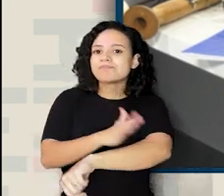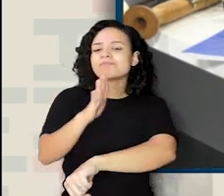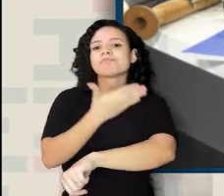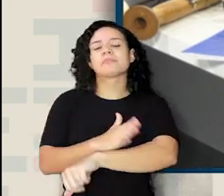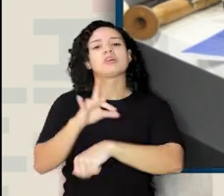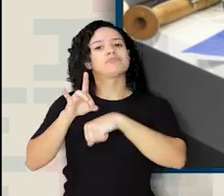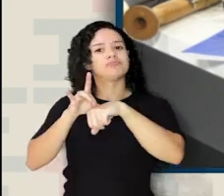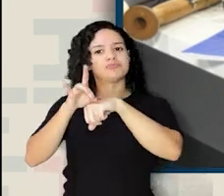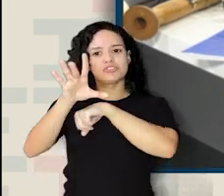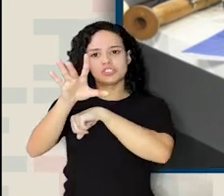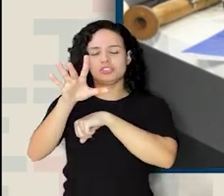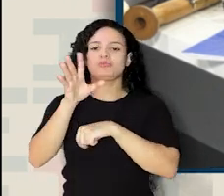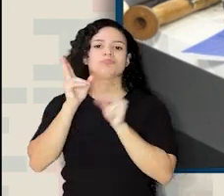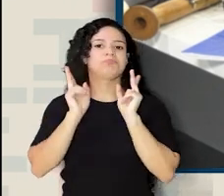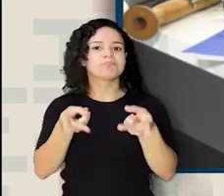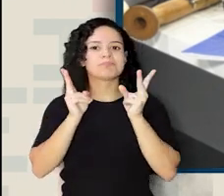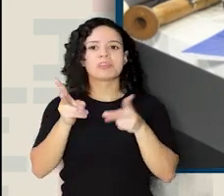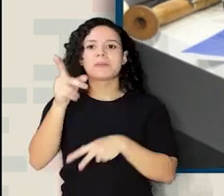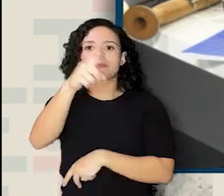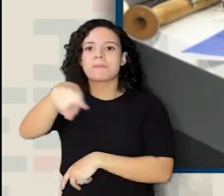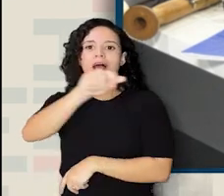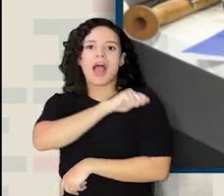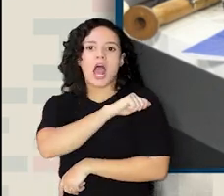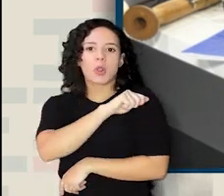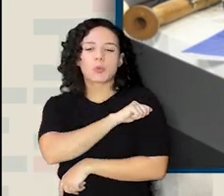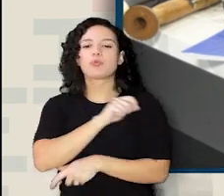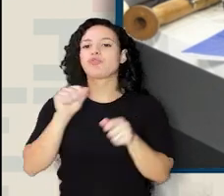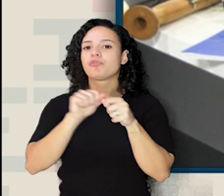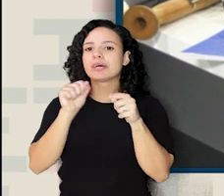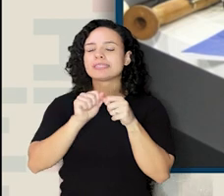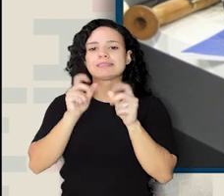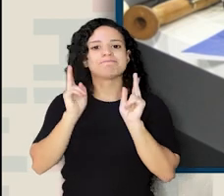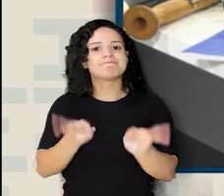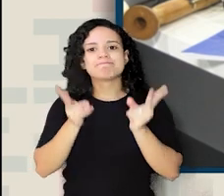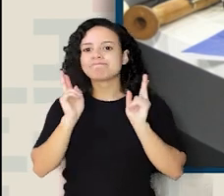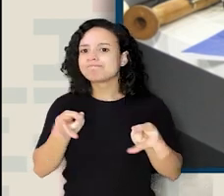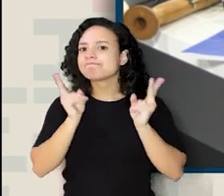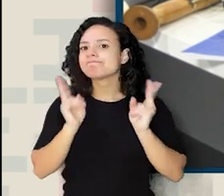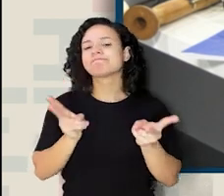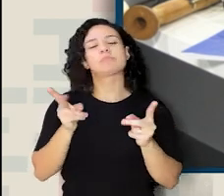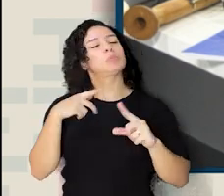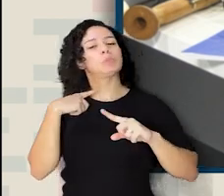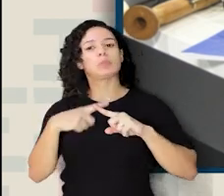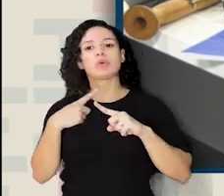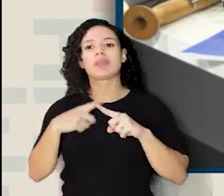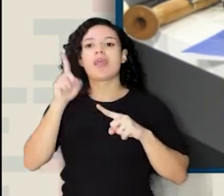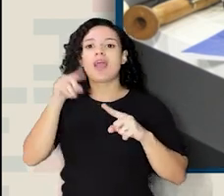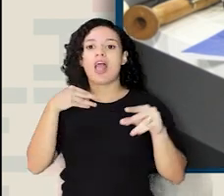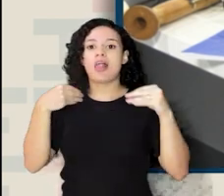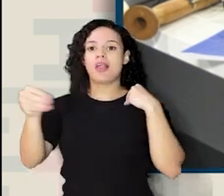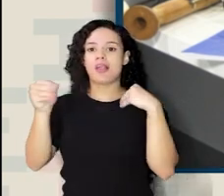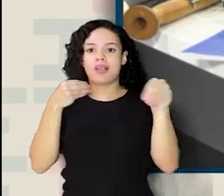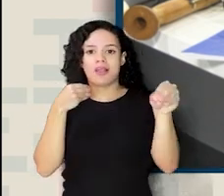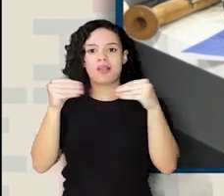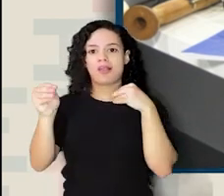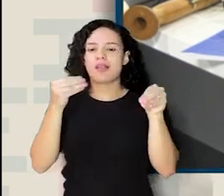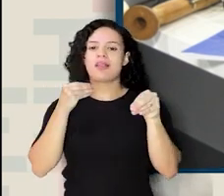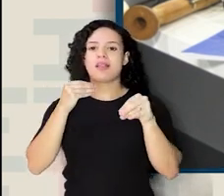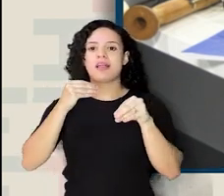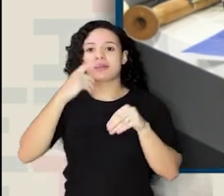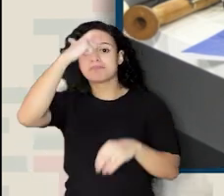Então, esse tipo de exercício eu indico sempre para os alunos fazerem constantemente, porque é